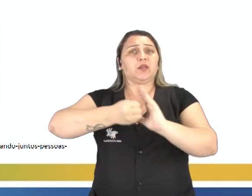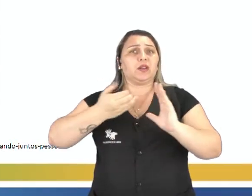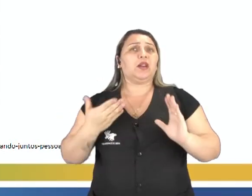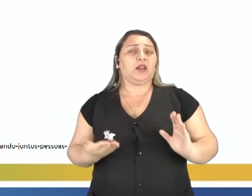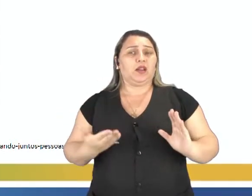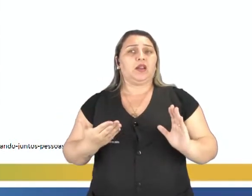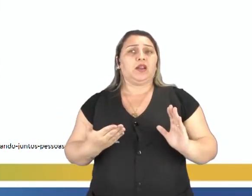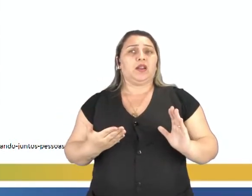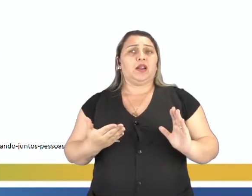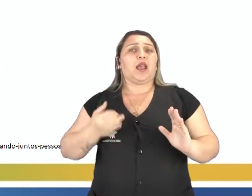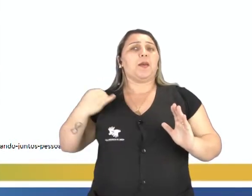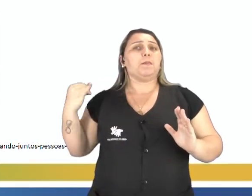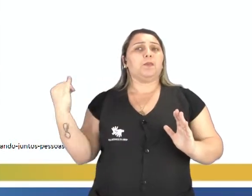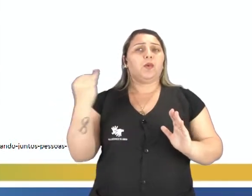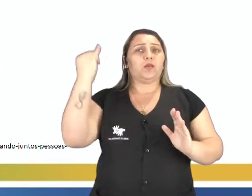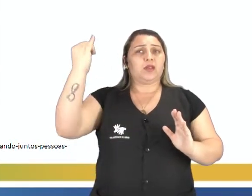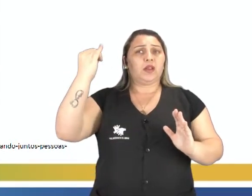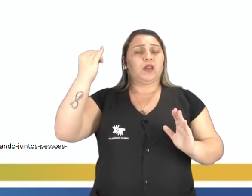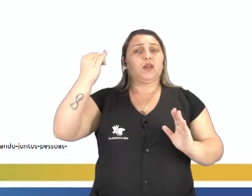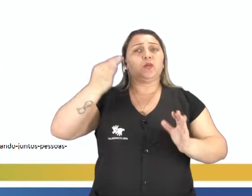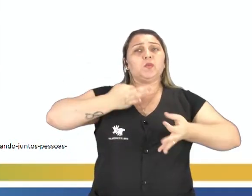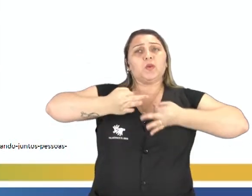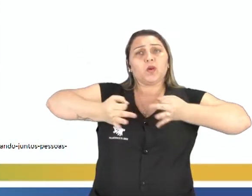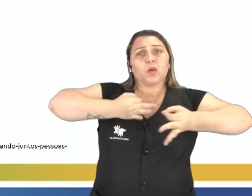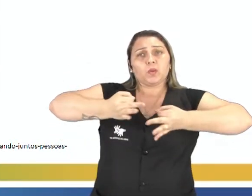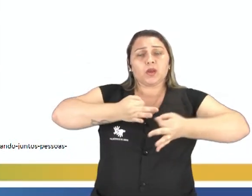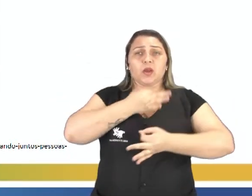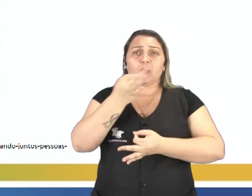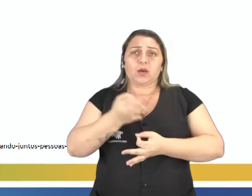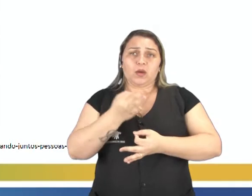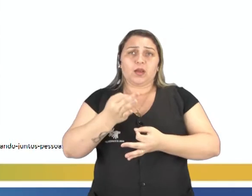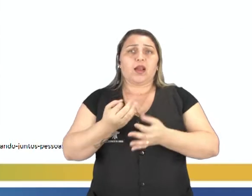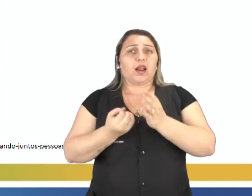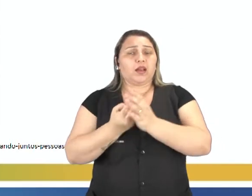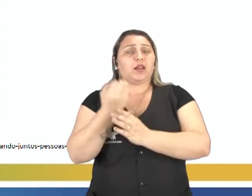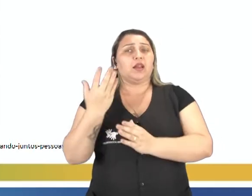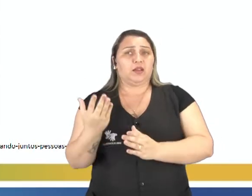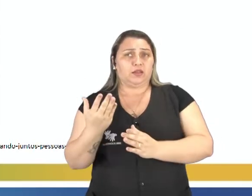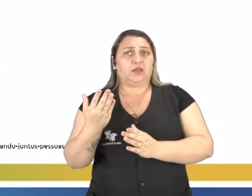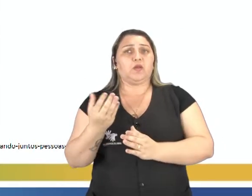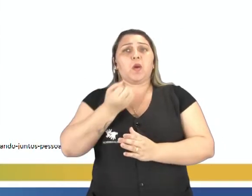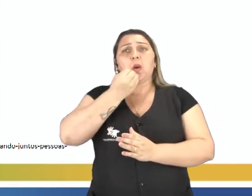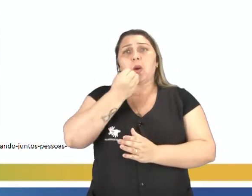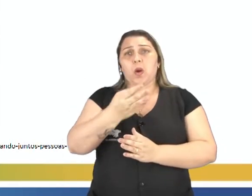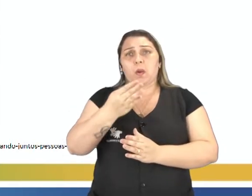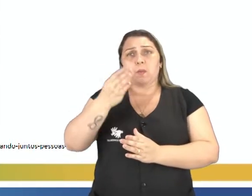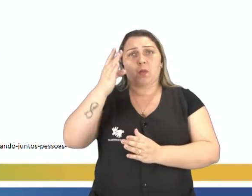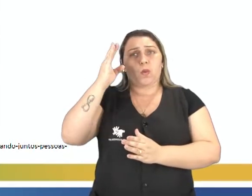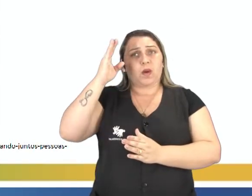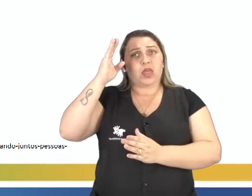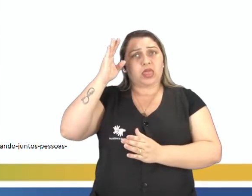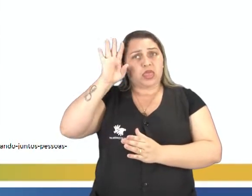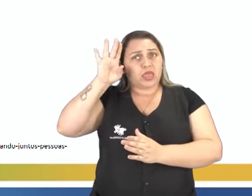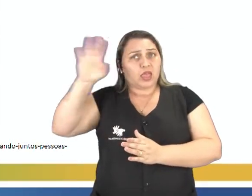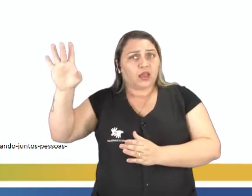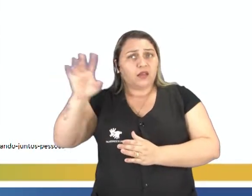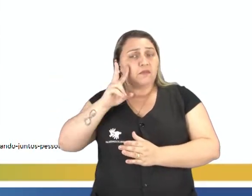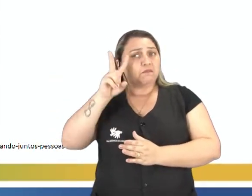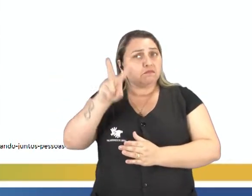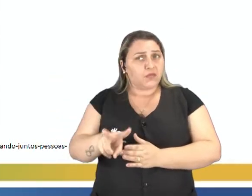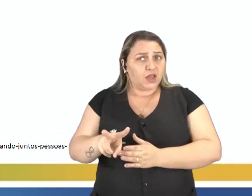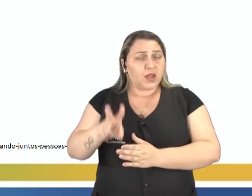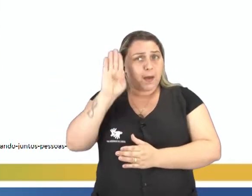sobre suas características e a importância do argumento e opinião para a criação e defesa de uma boa tese. Então,